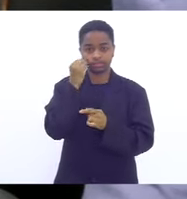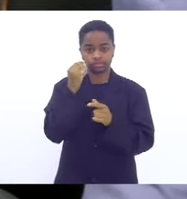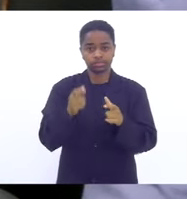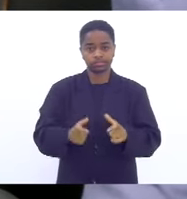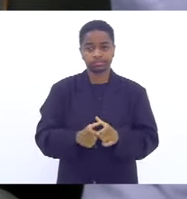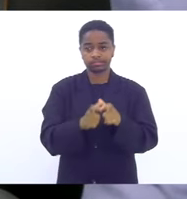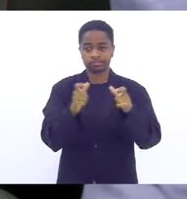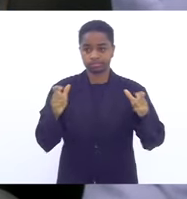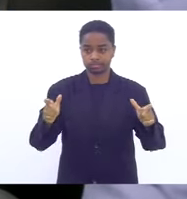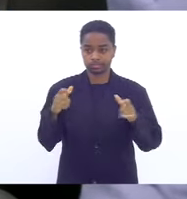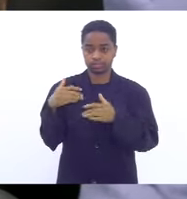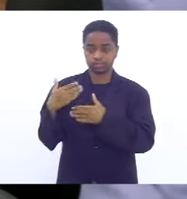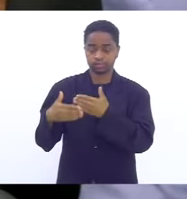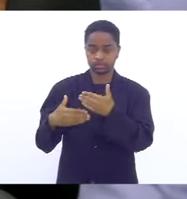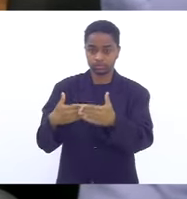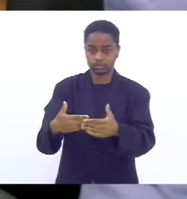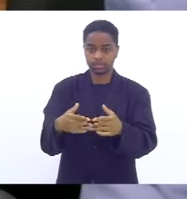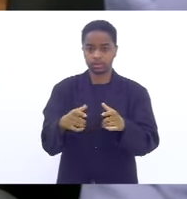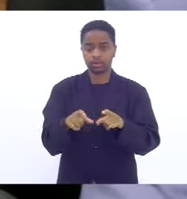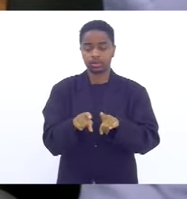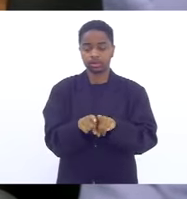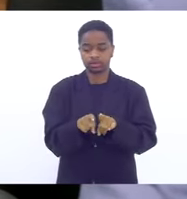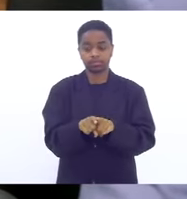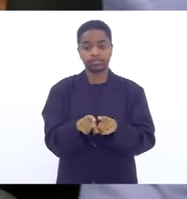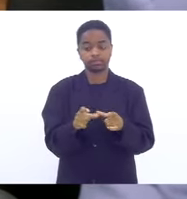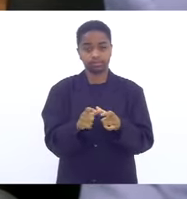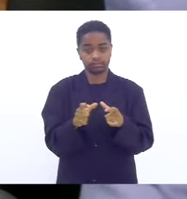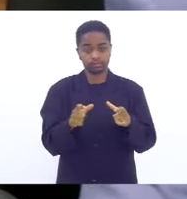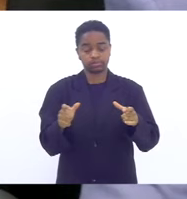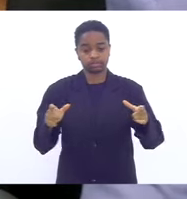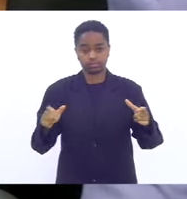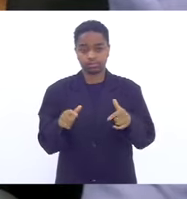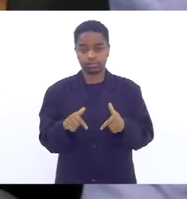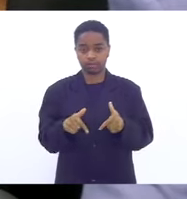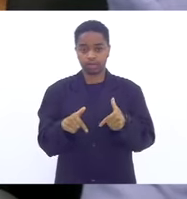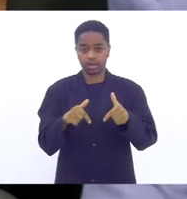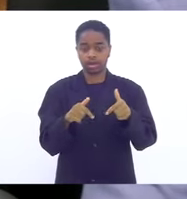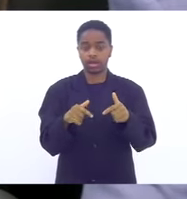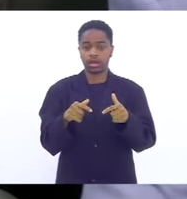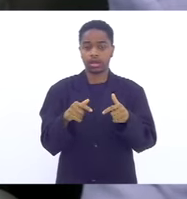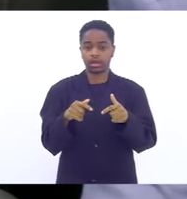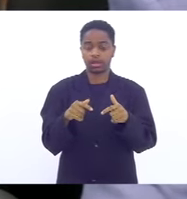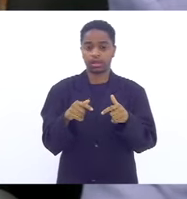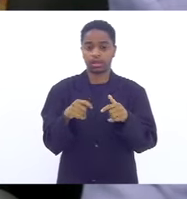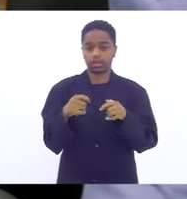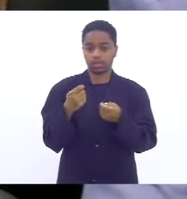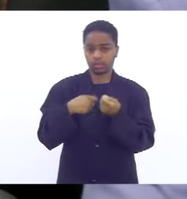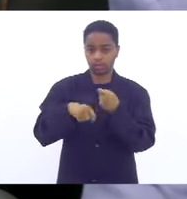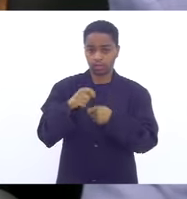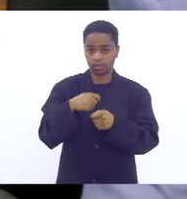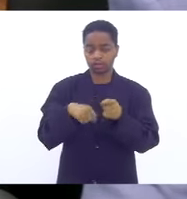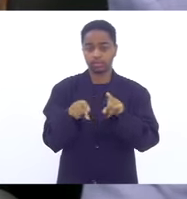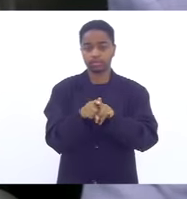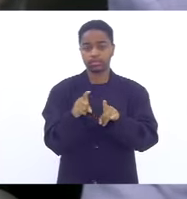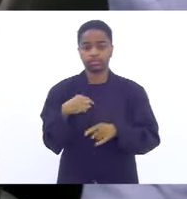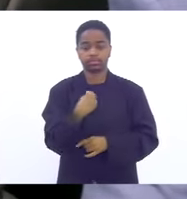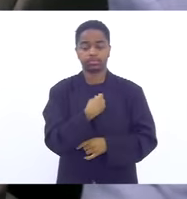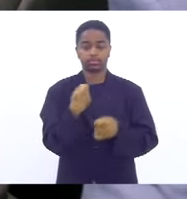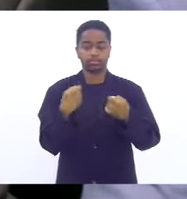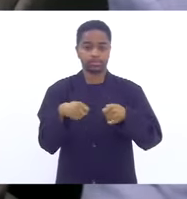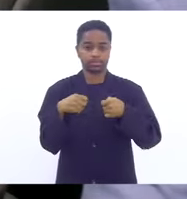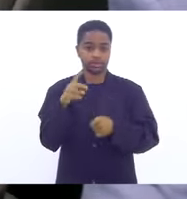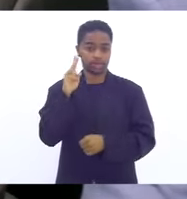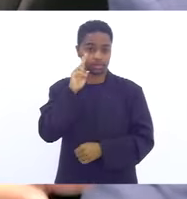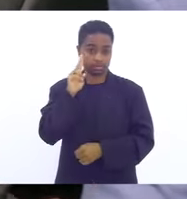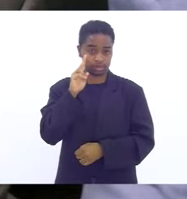Estado, para a expansão da atividade econômica do Estado. E aí nós temos que lembrar também que a concessão, quando